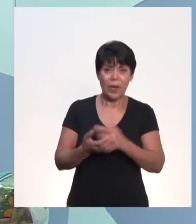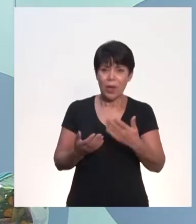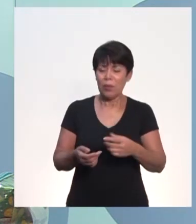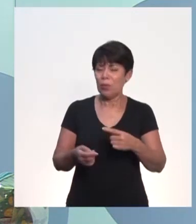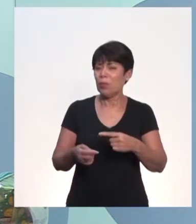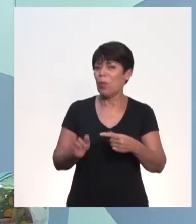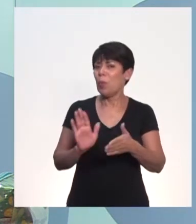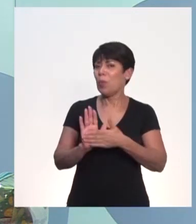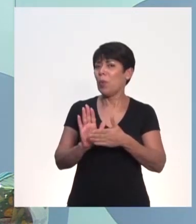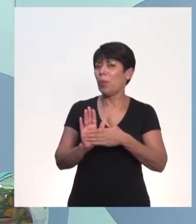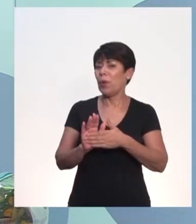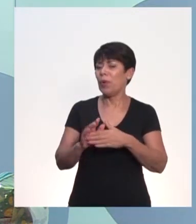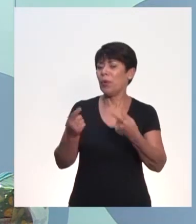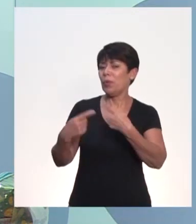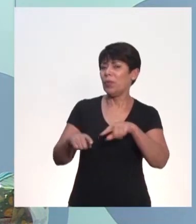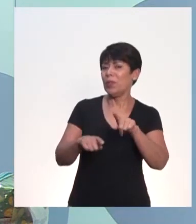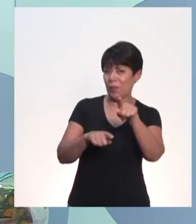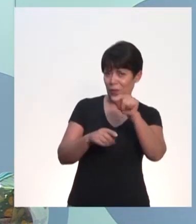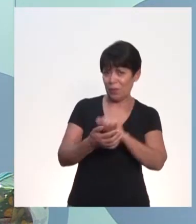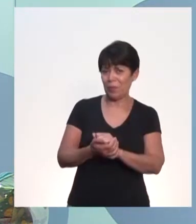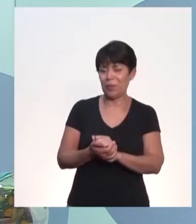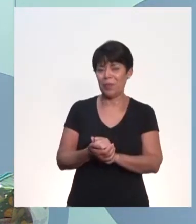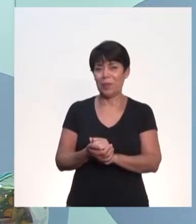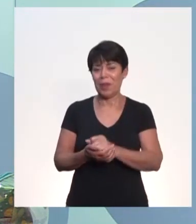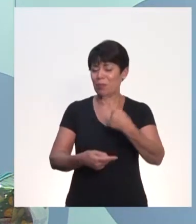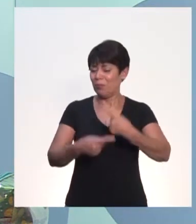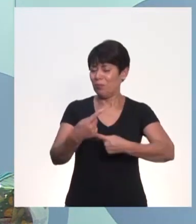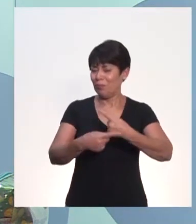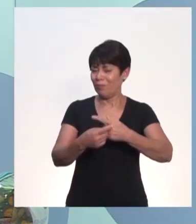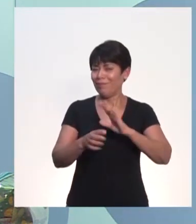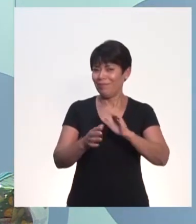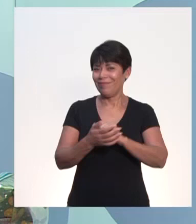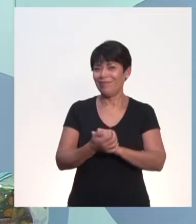queria propor um desafio aqui para vocês,